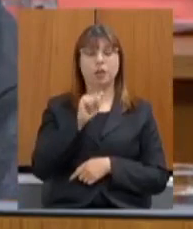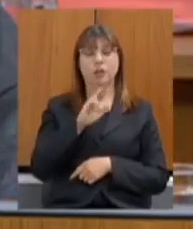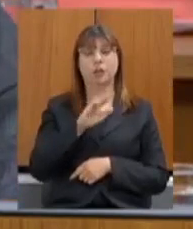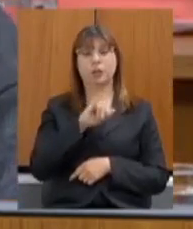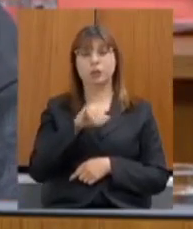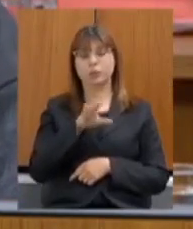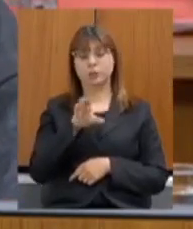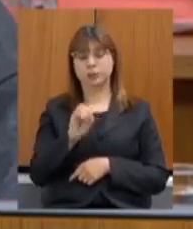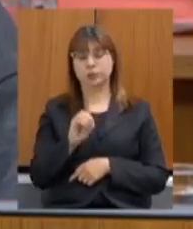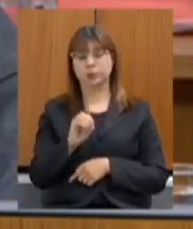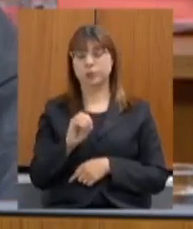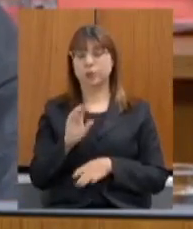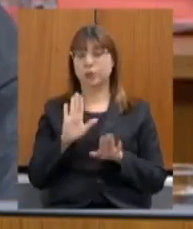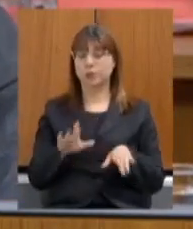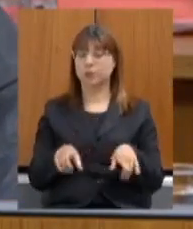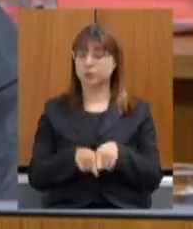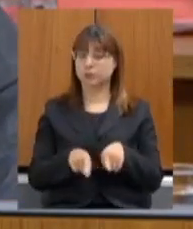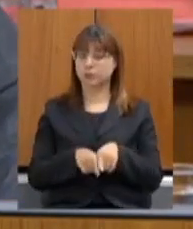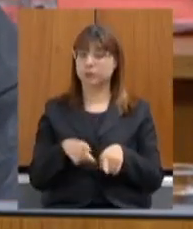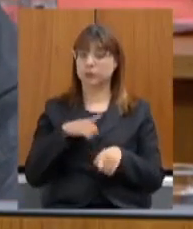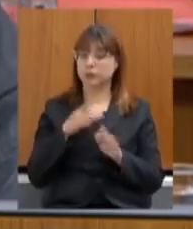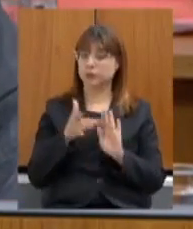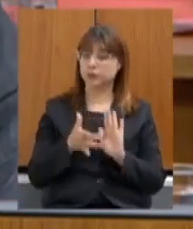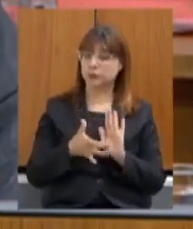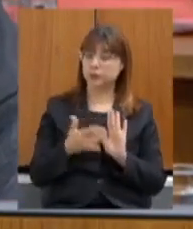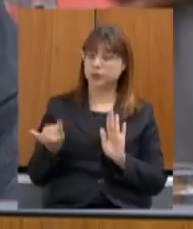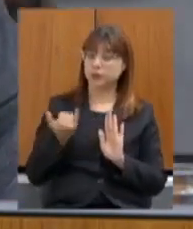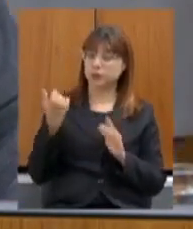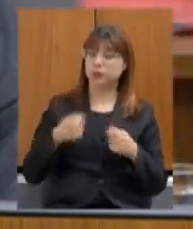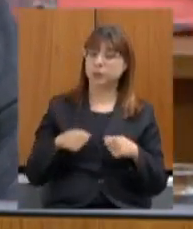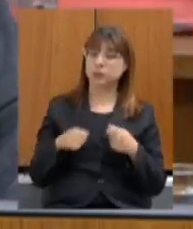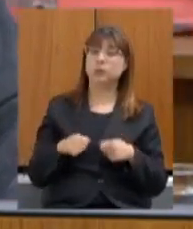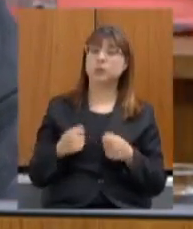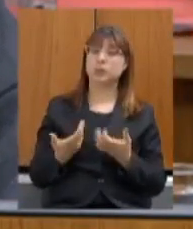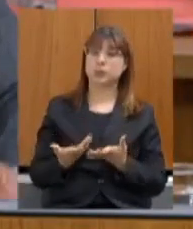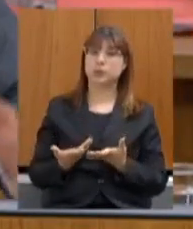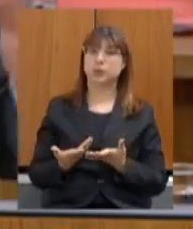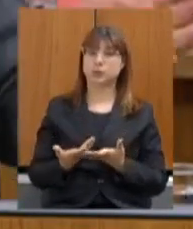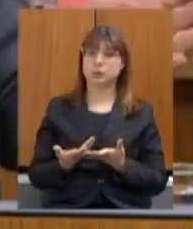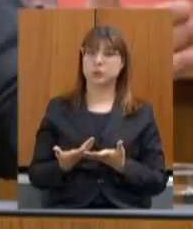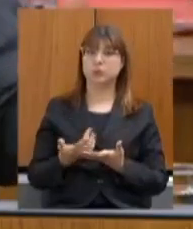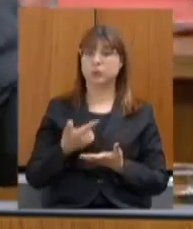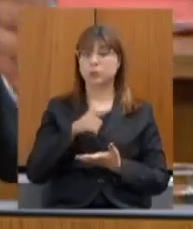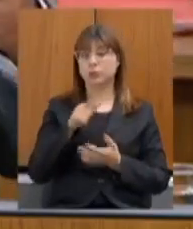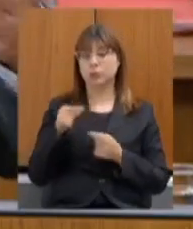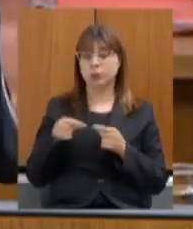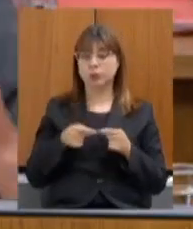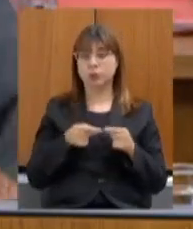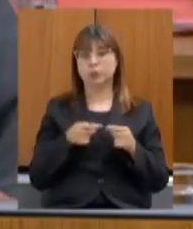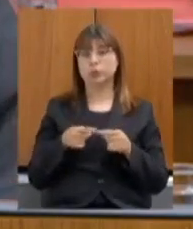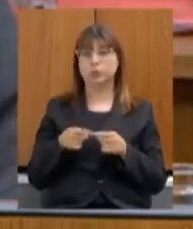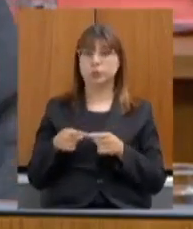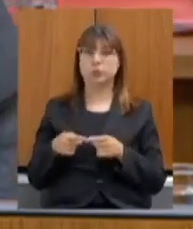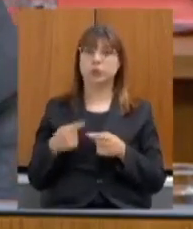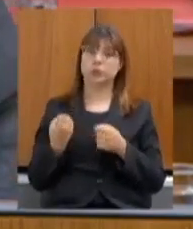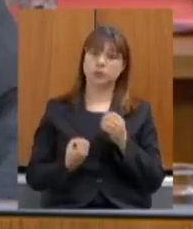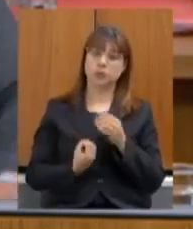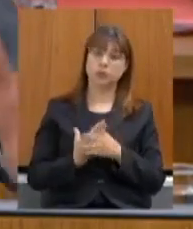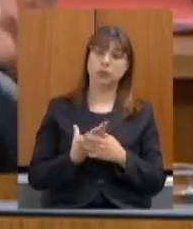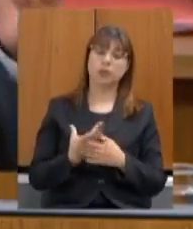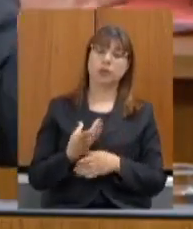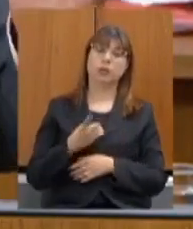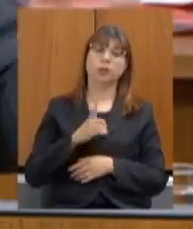aqui esteve, mas temos ainda uma pauta importante para tratarmos também, de outras questões, a instalação de delegacias